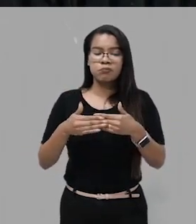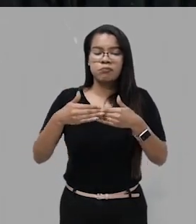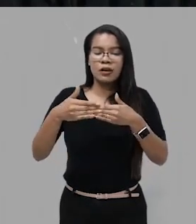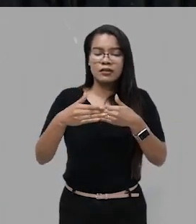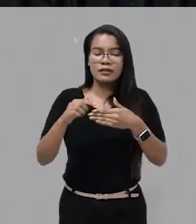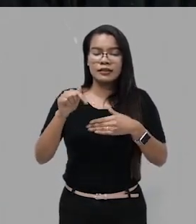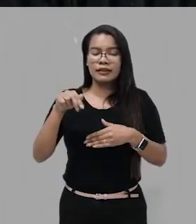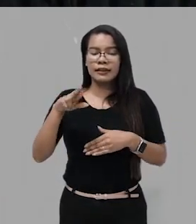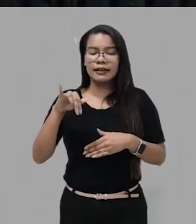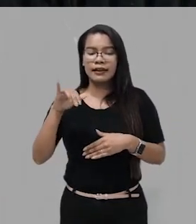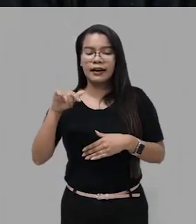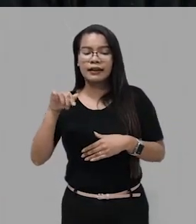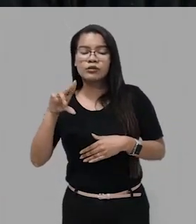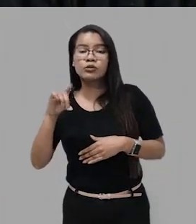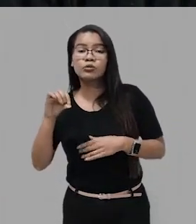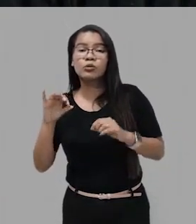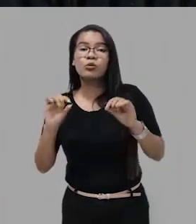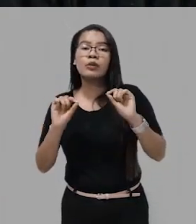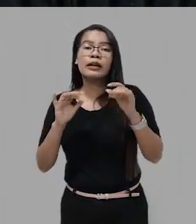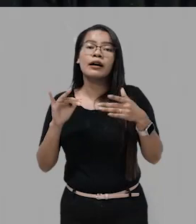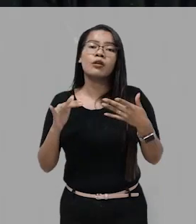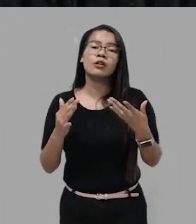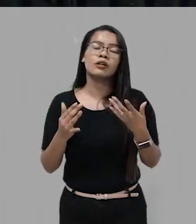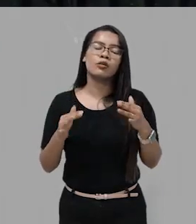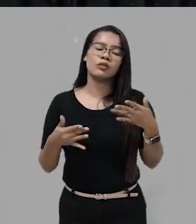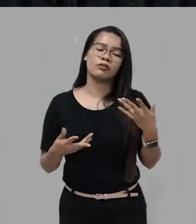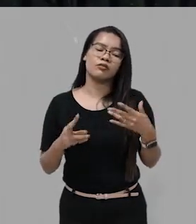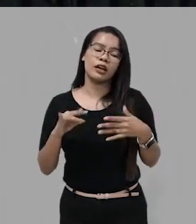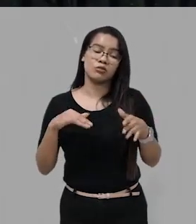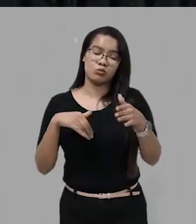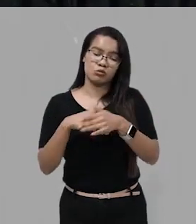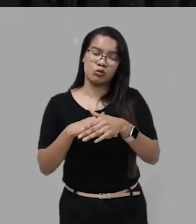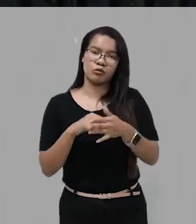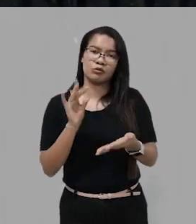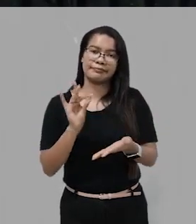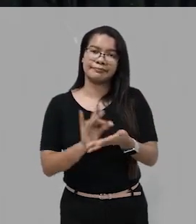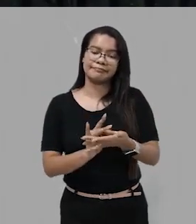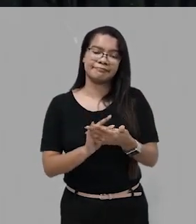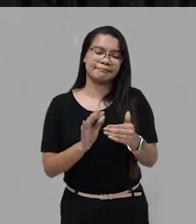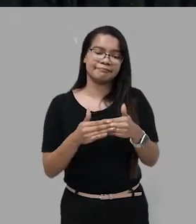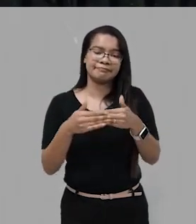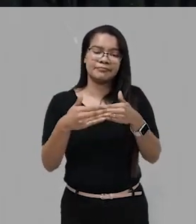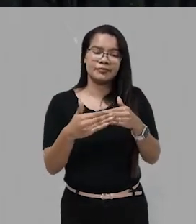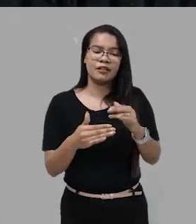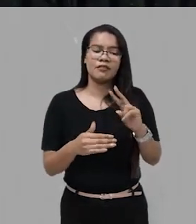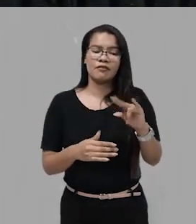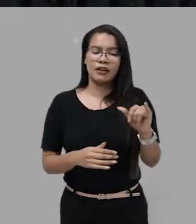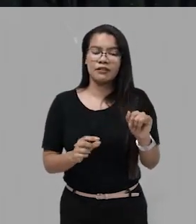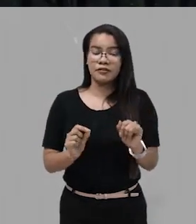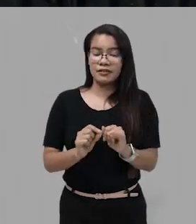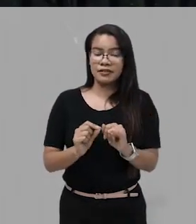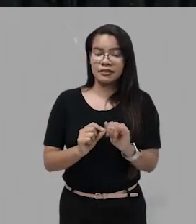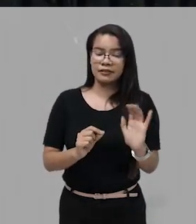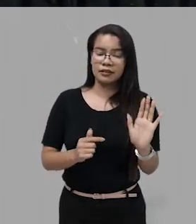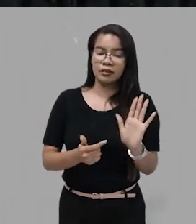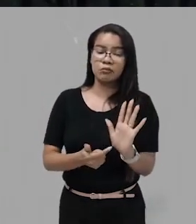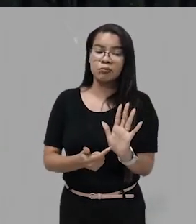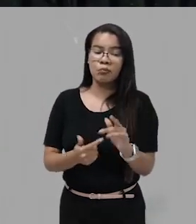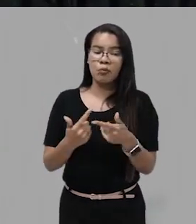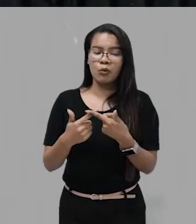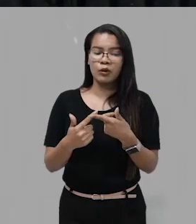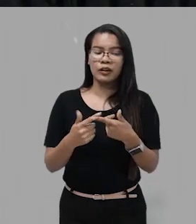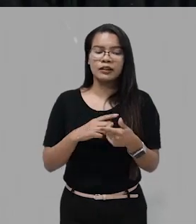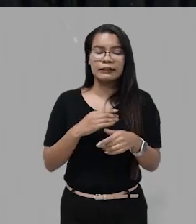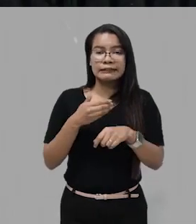que acontece? Quando ele vai para um jogo mesmo valendo, está aqui, ó. Ele vai realizar esse passe quicado, porque ele treinou,